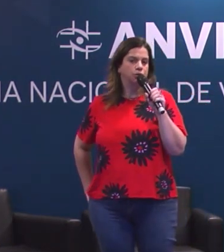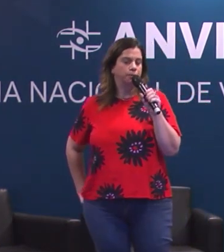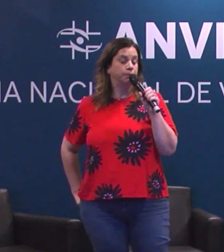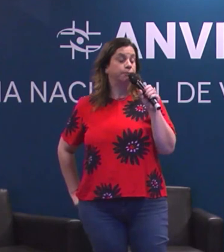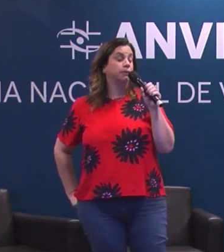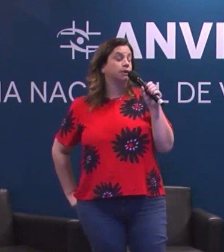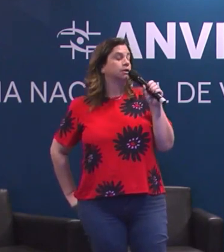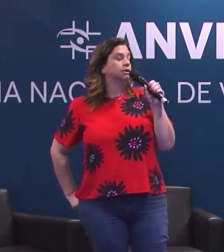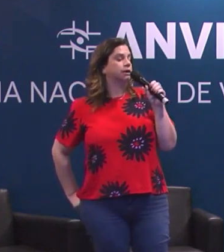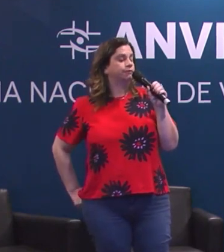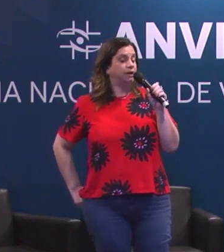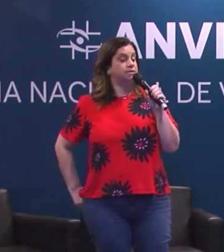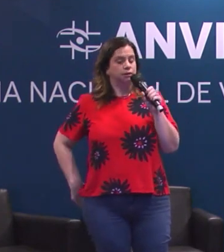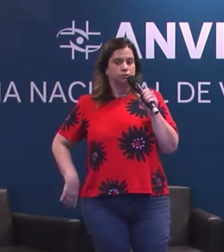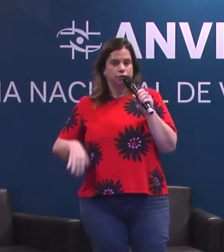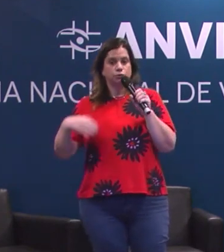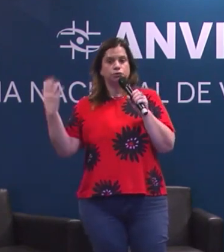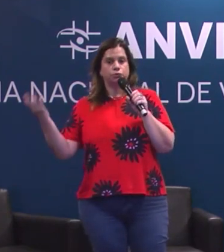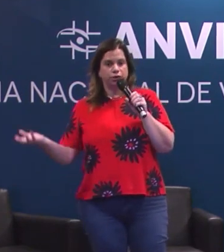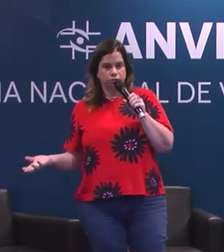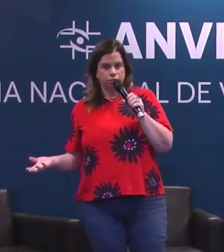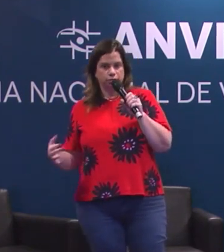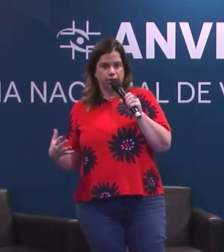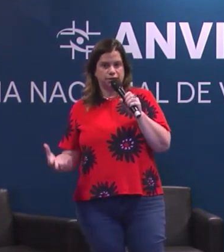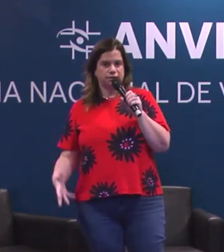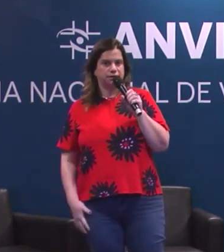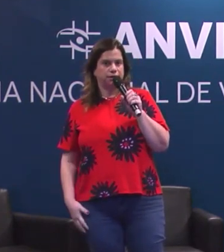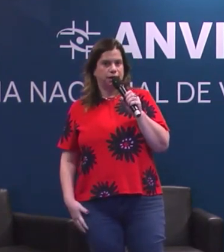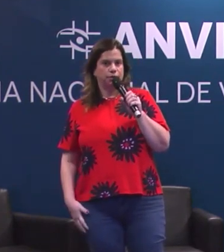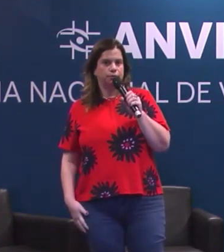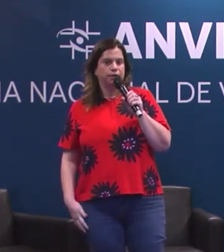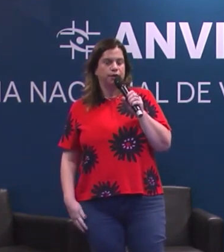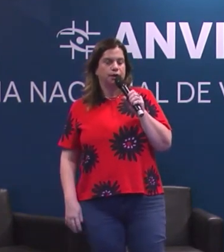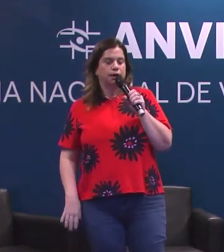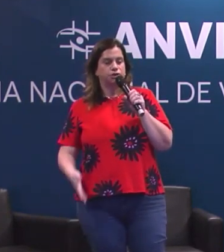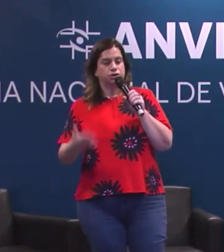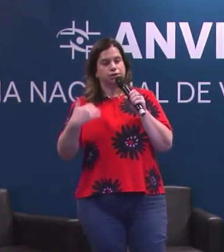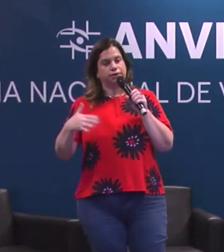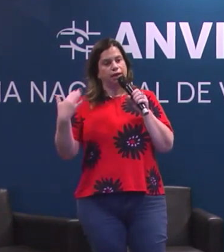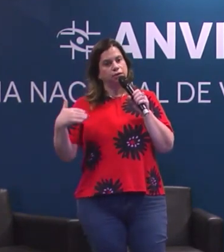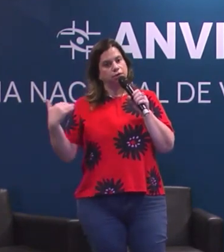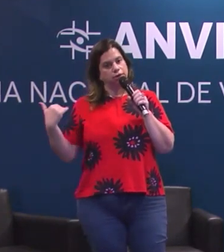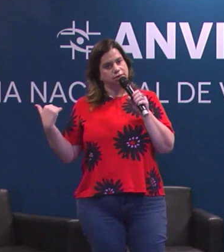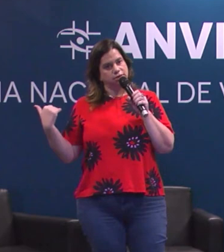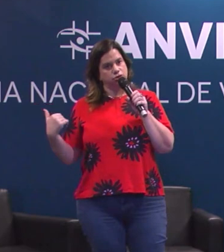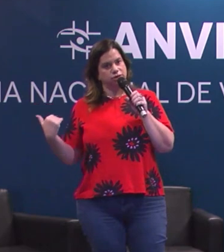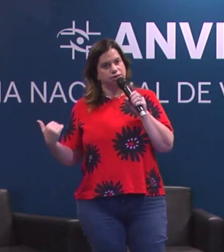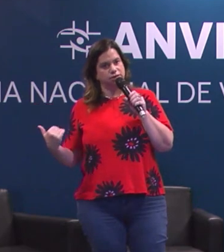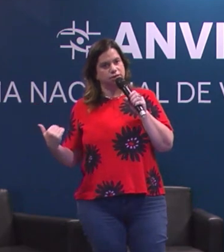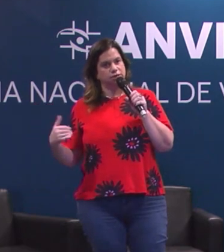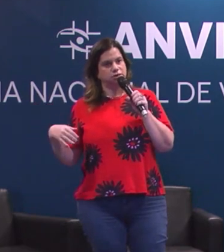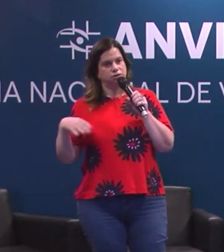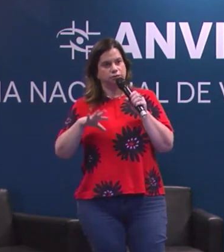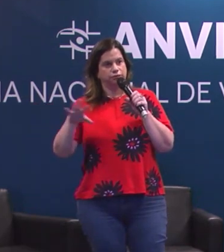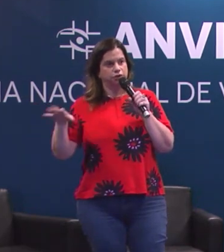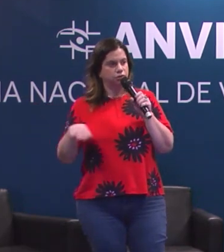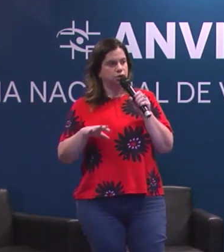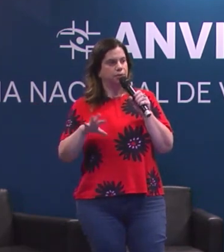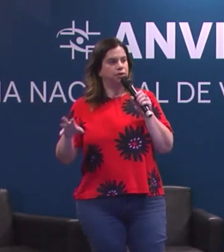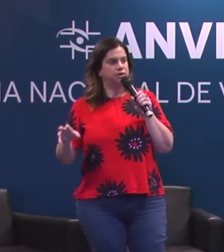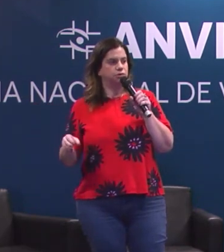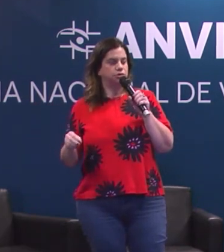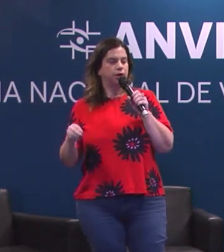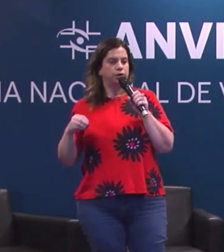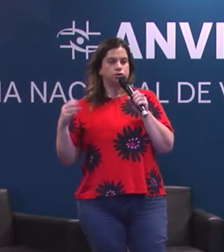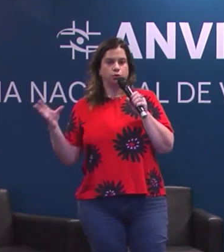OPA, fazendo, né, construindo esse material. A gente tem, nessas nossas andanças, visto também quais são